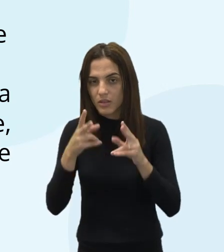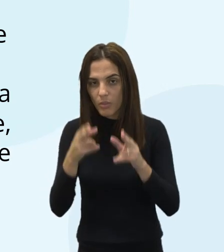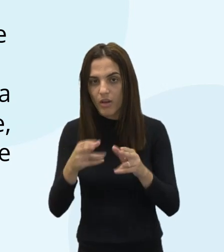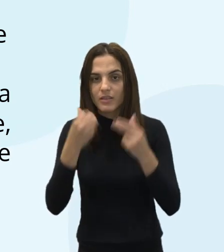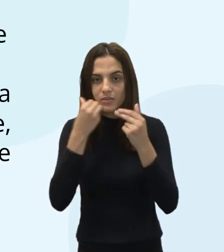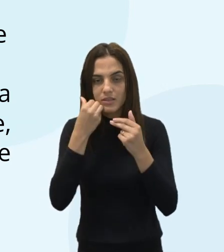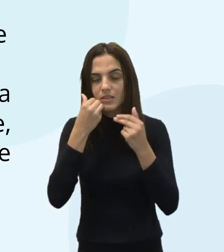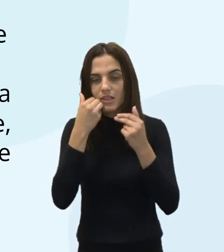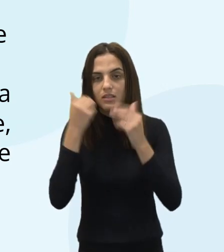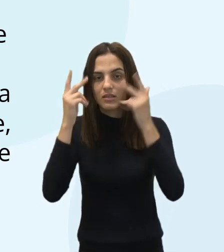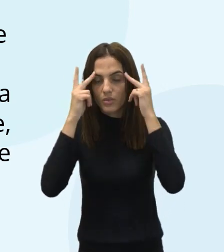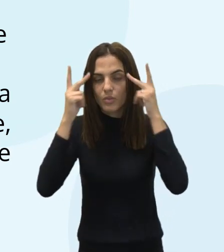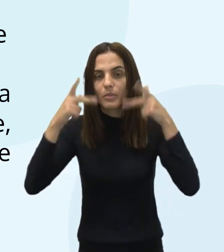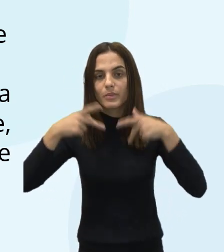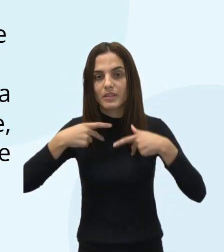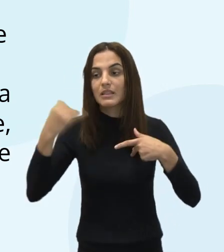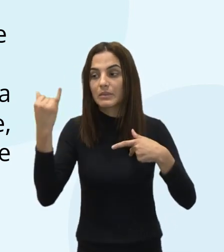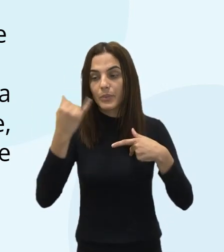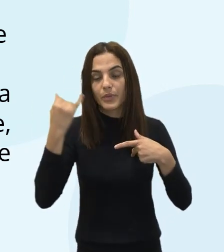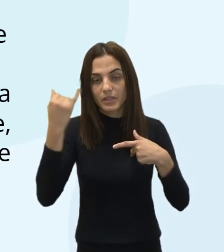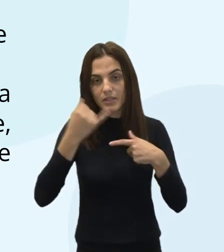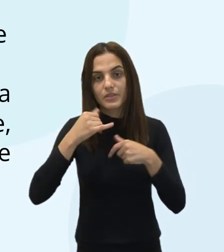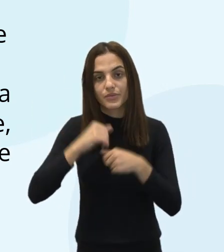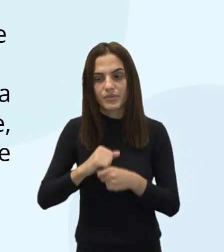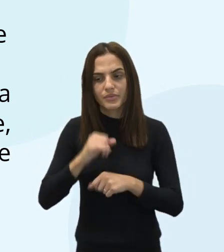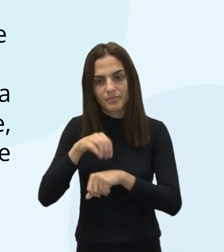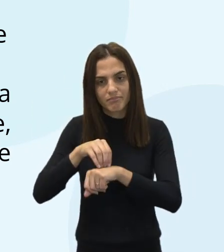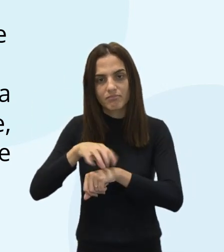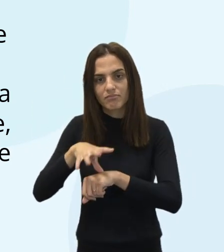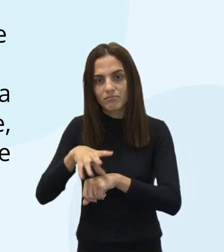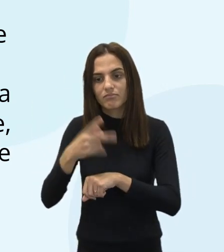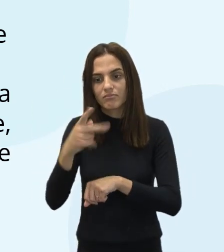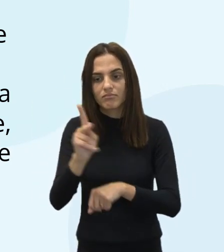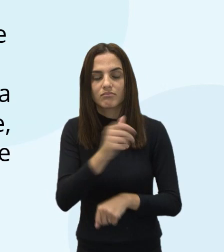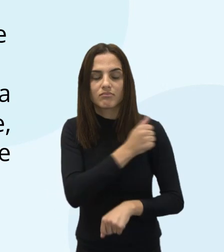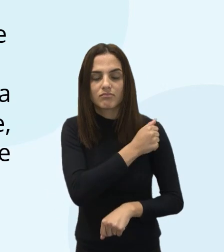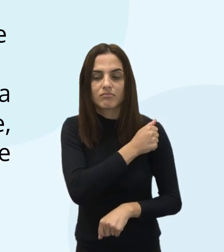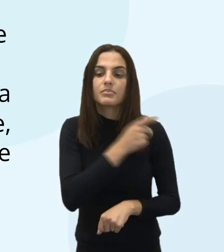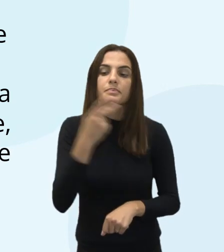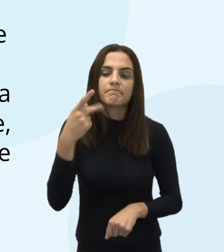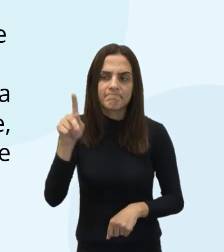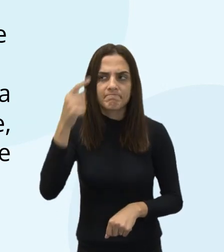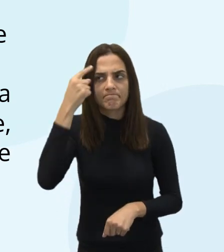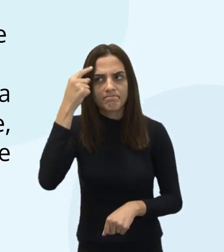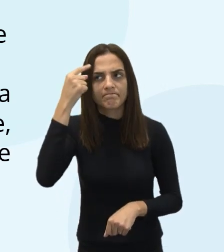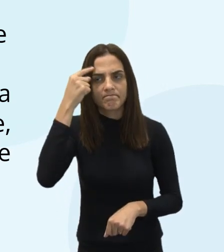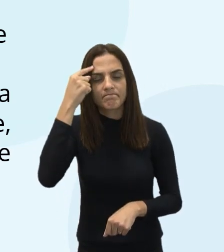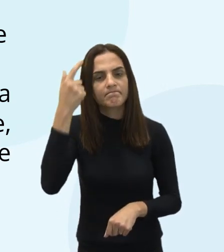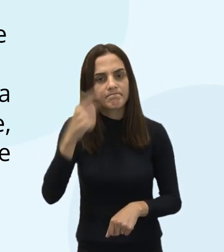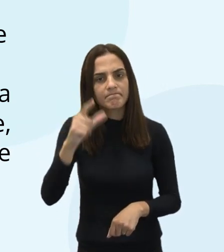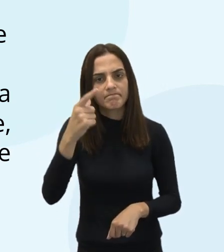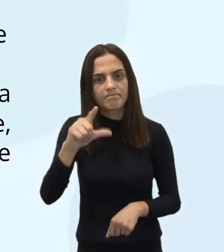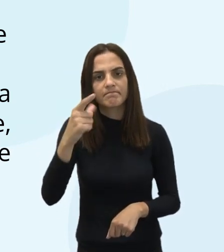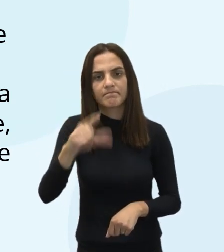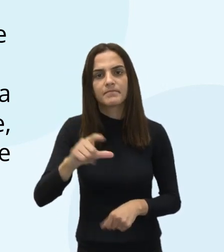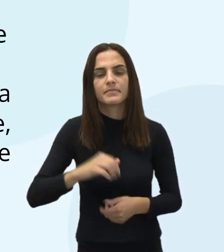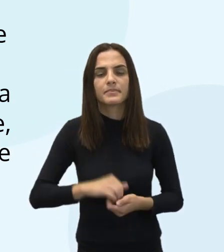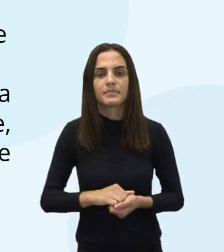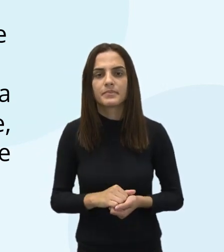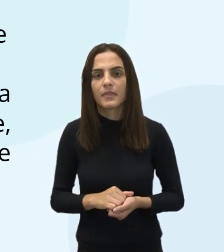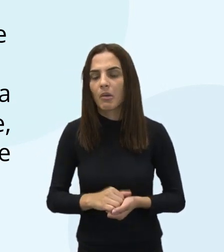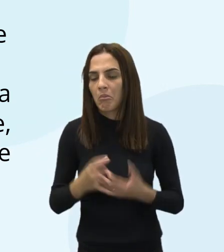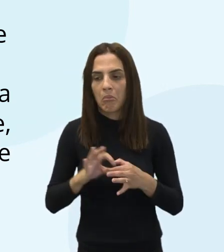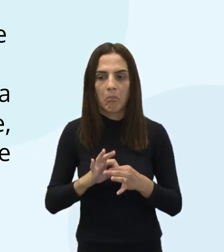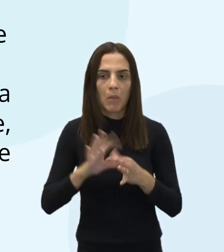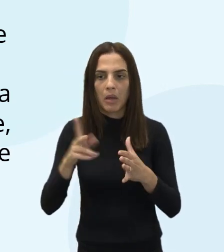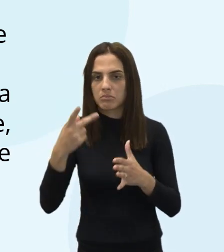é importante mencionar isso também para o estudante, para que ele possa até mesmo repensar, né? Claro que é uma própria liberdade de